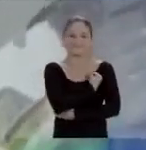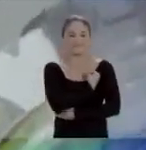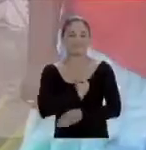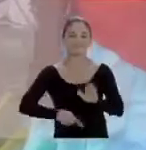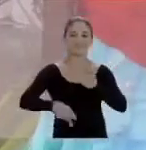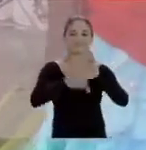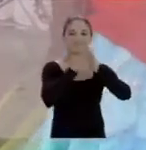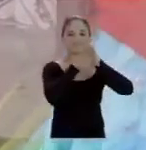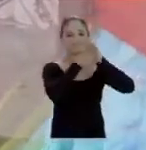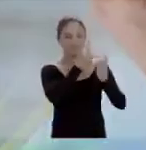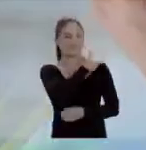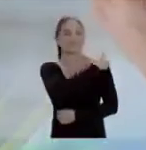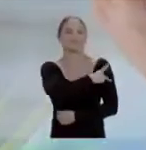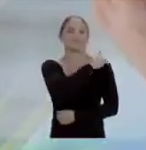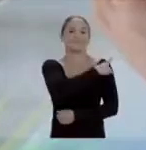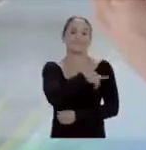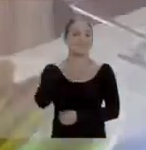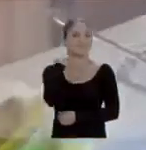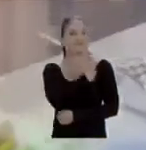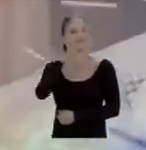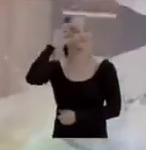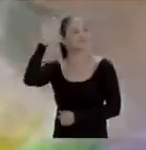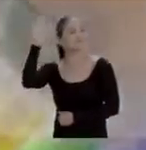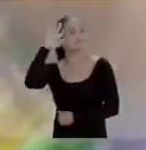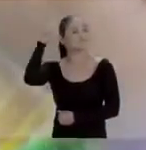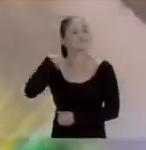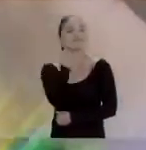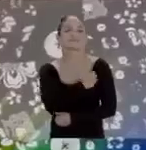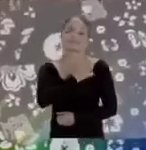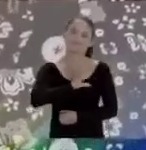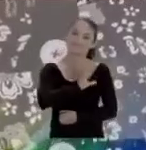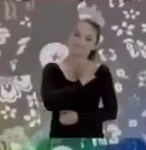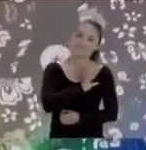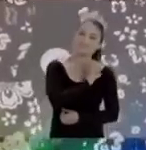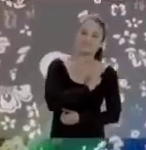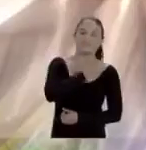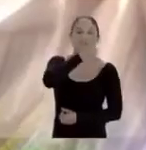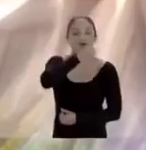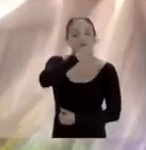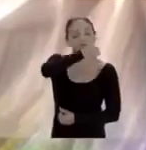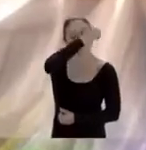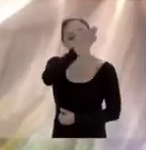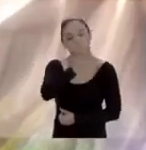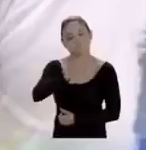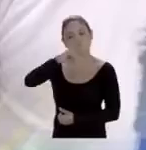pertencente à nossa vida, nosso sonho, nosso amor.